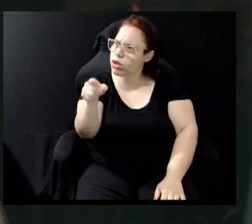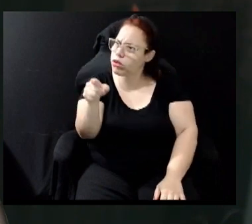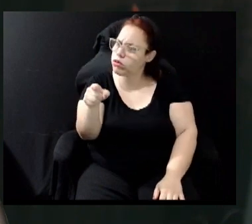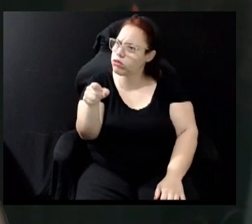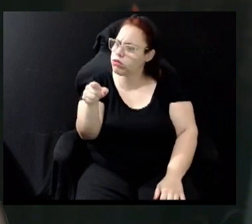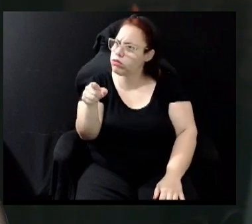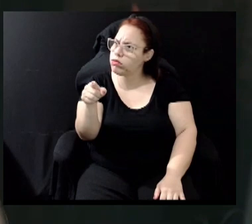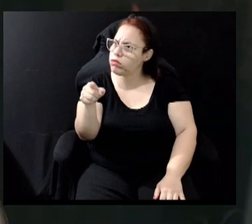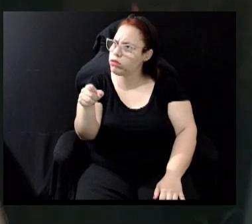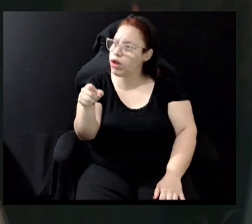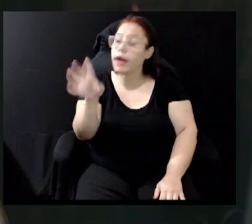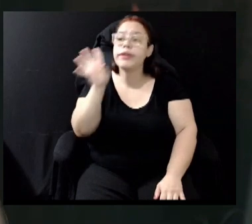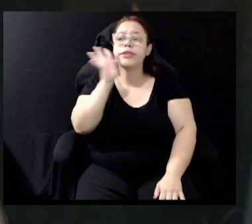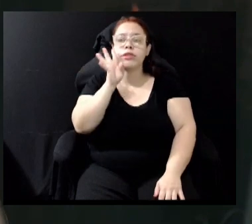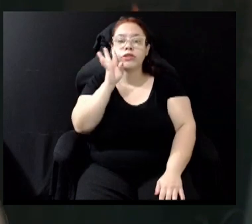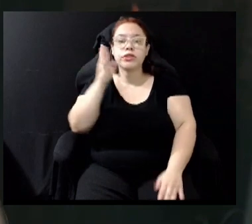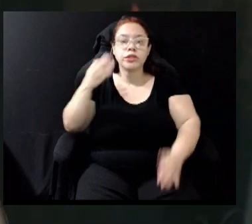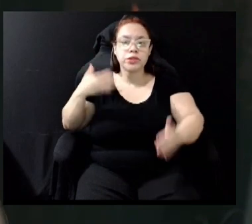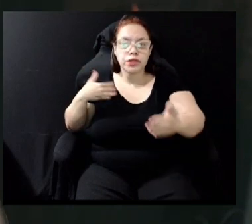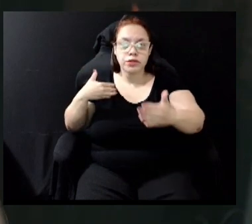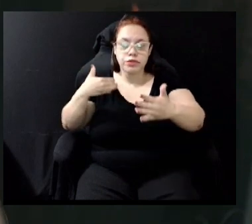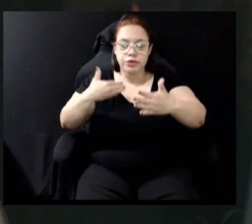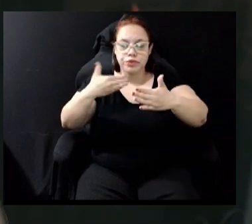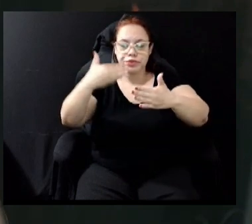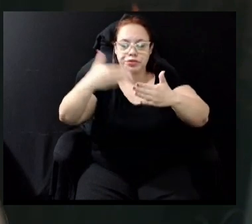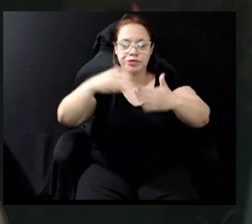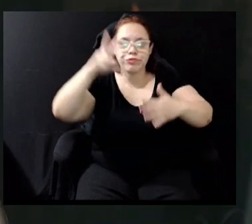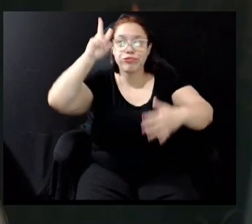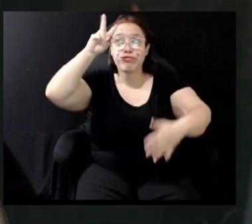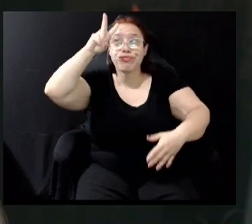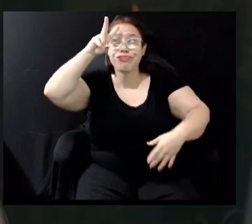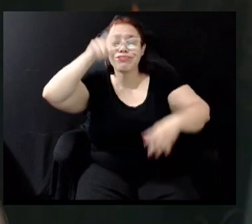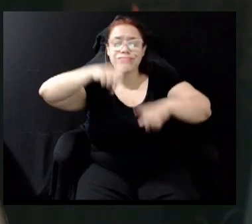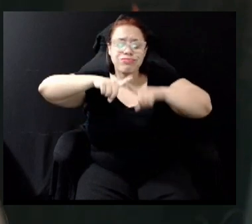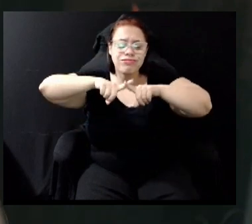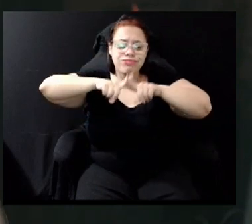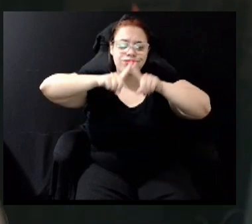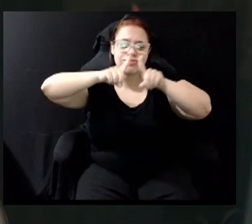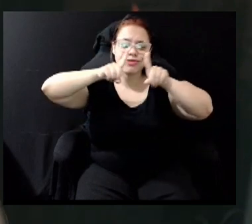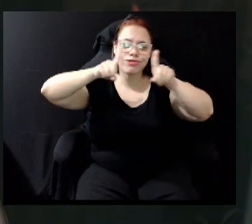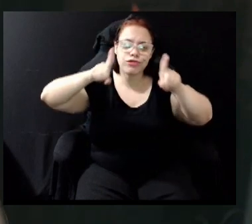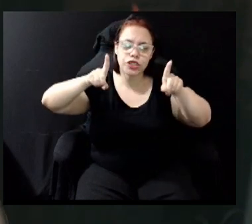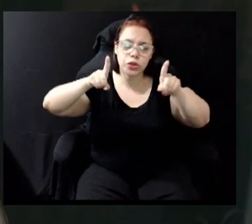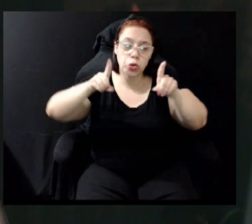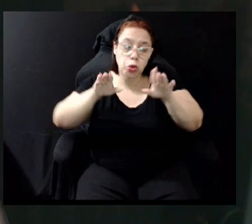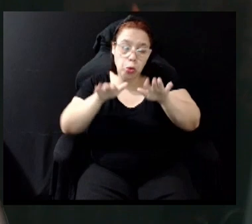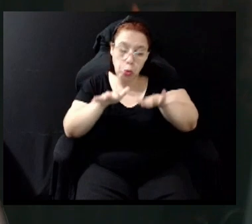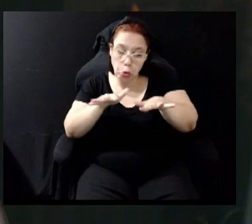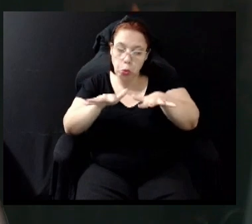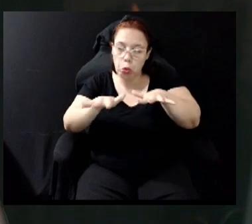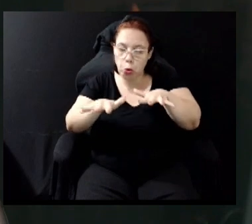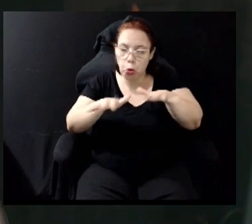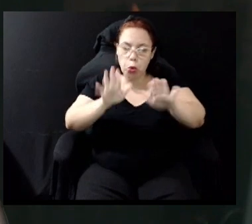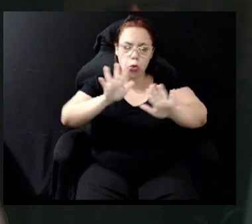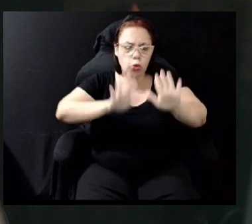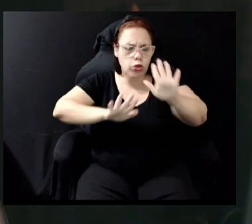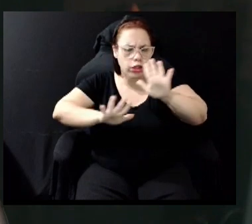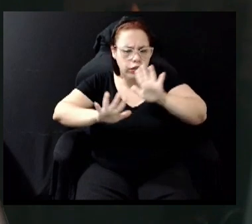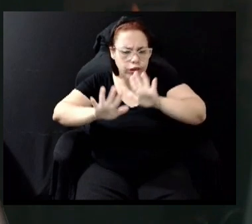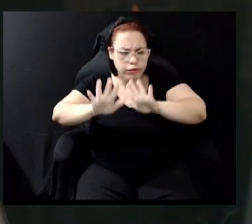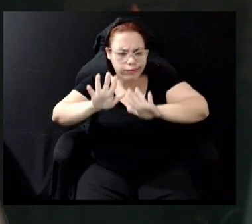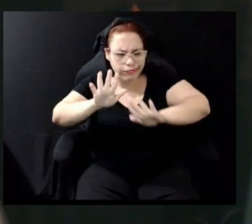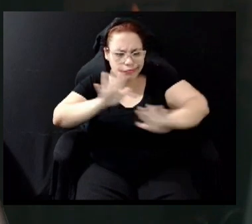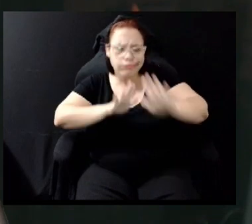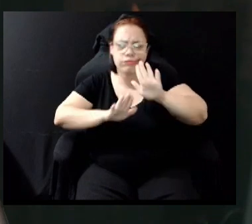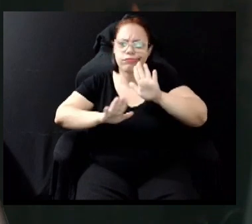é legal, traz sim de volta, mas numa moderação, né, tem que tomar cuidado